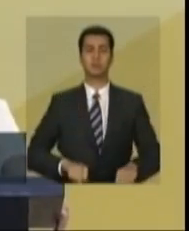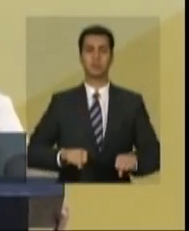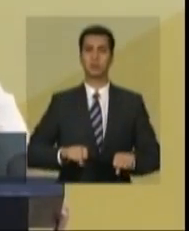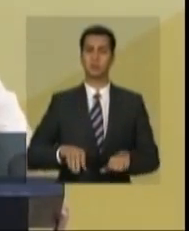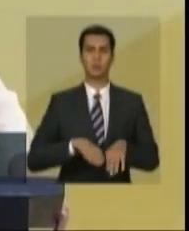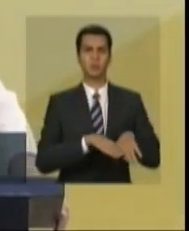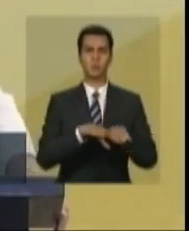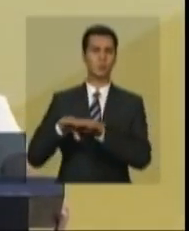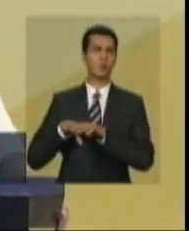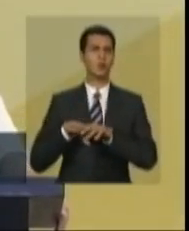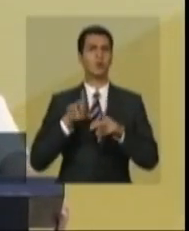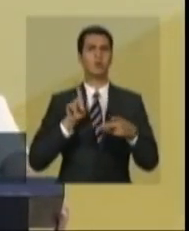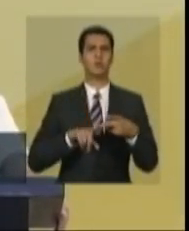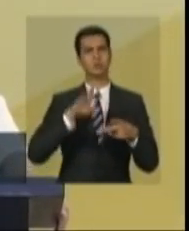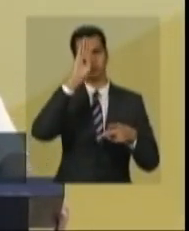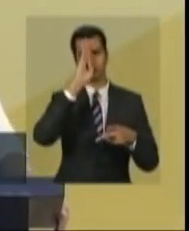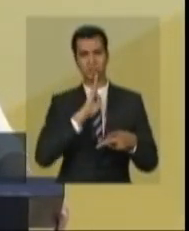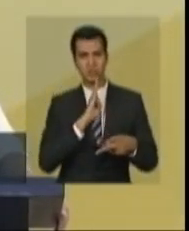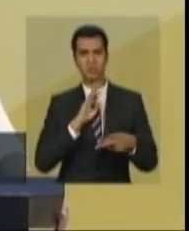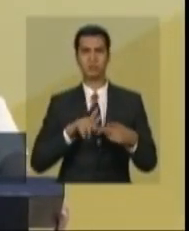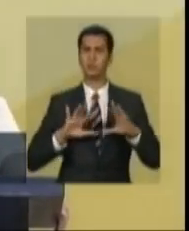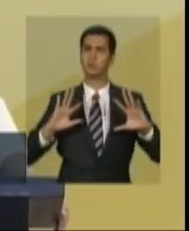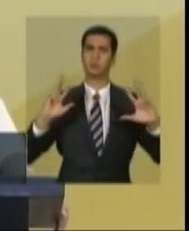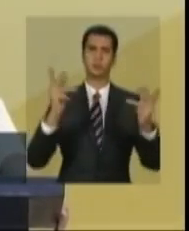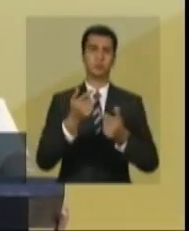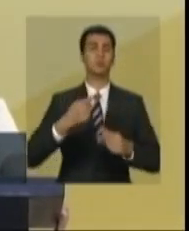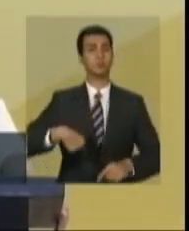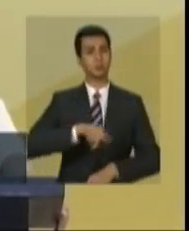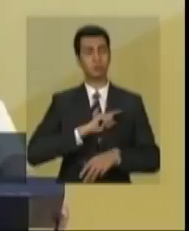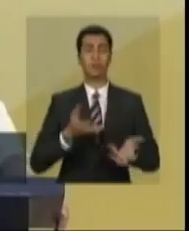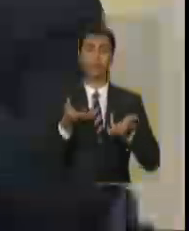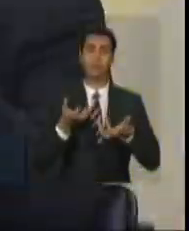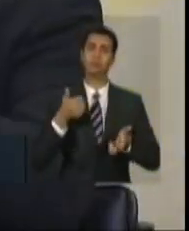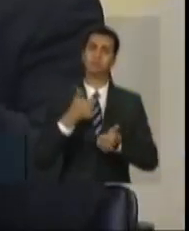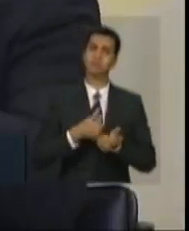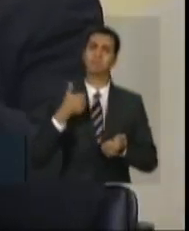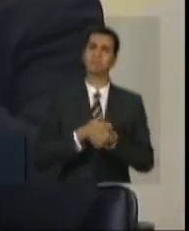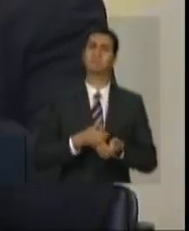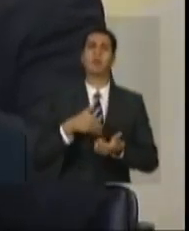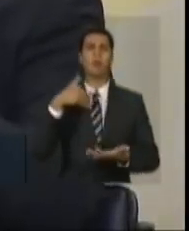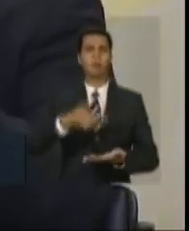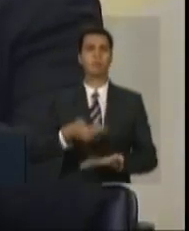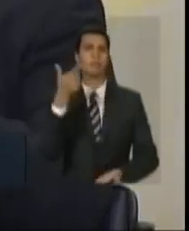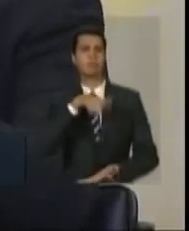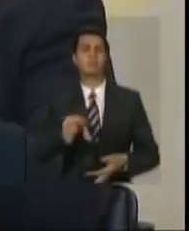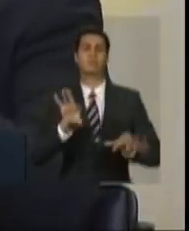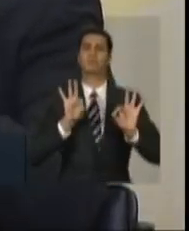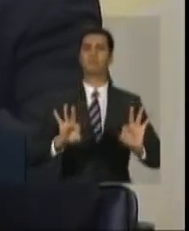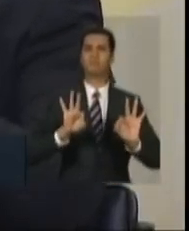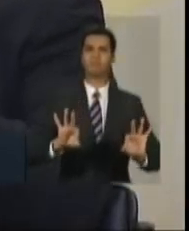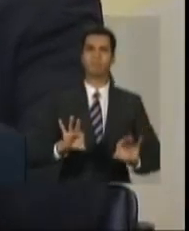público, gratuito, e que nós queremos de elevada qualidade.